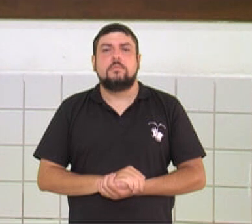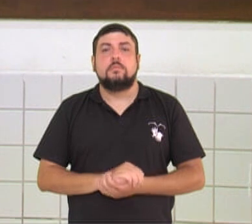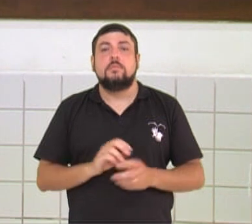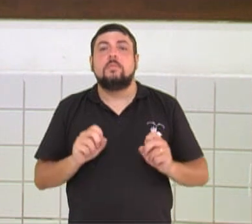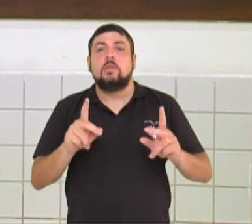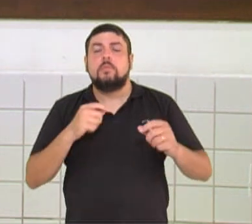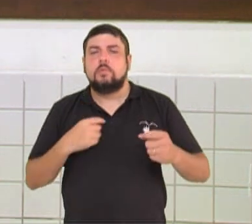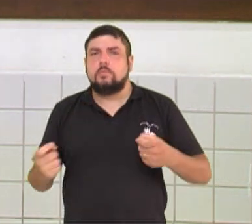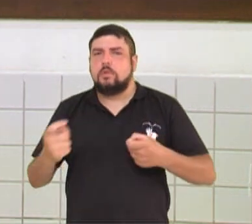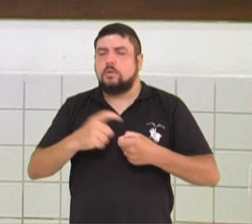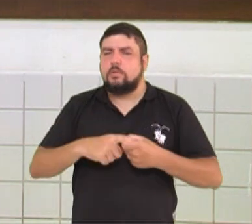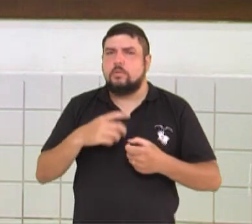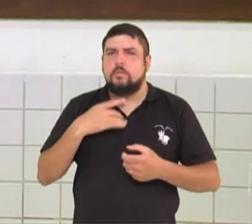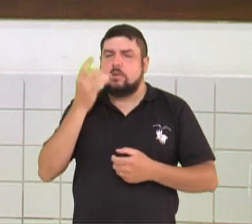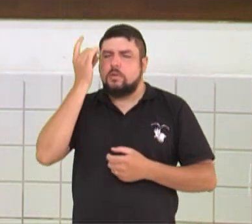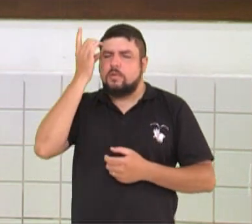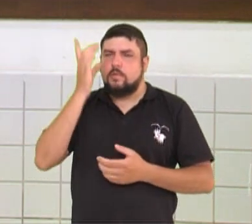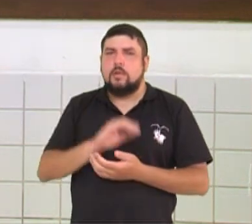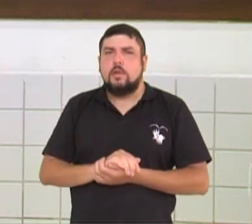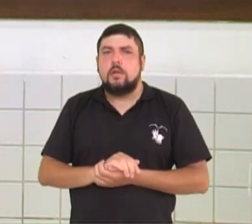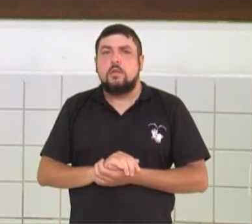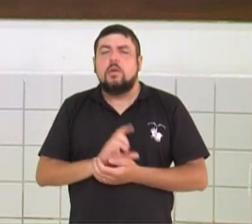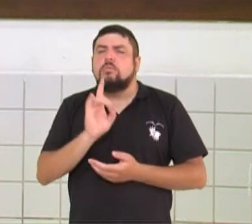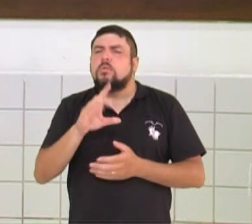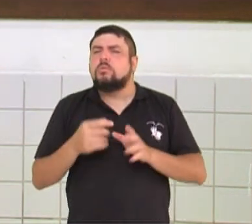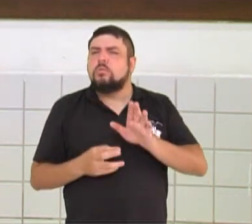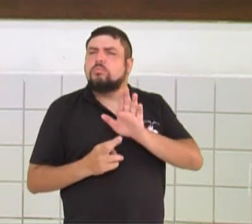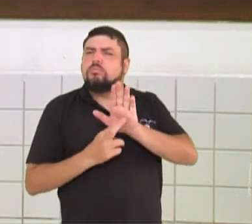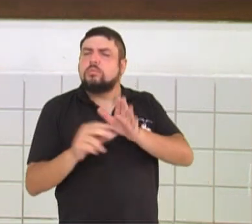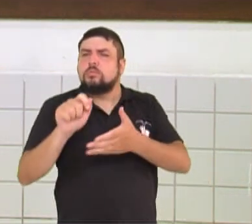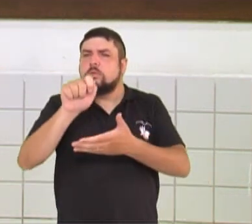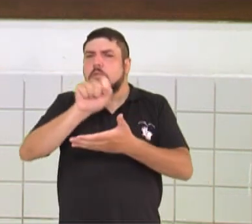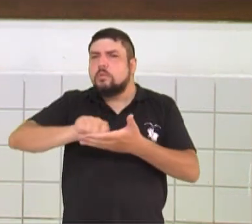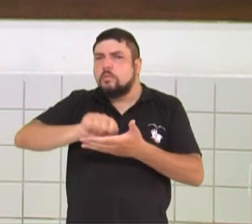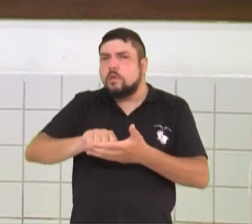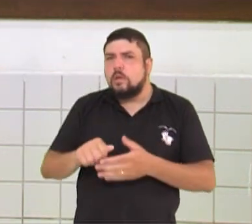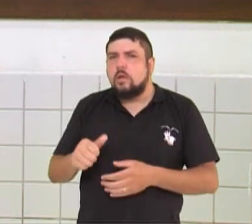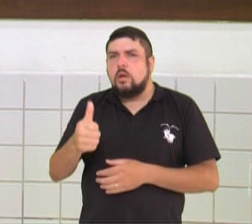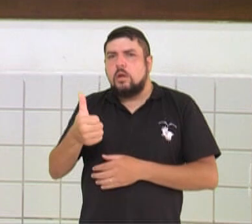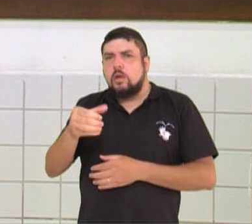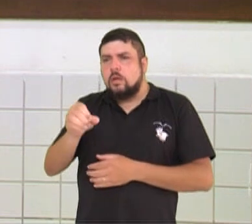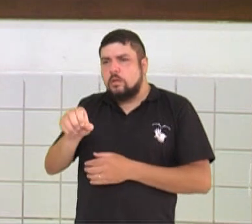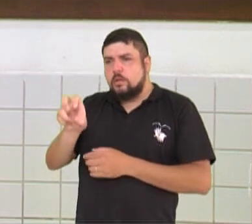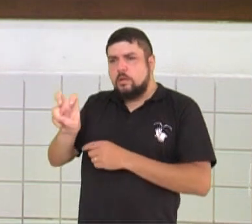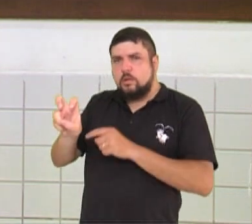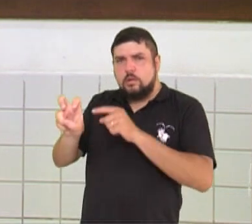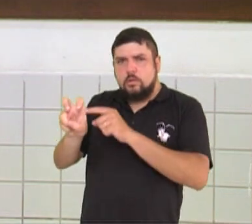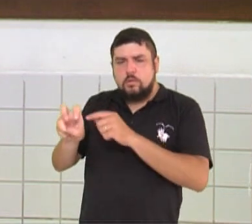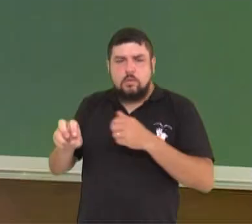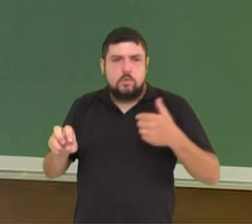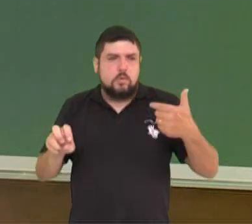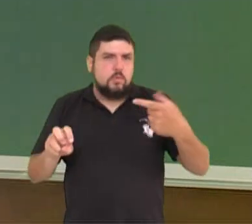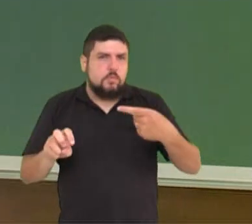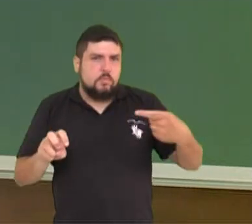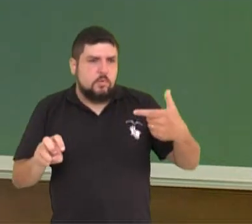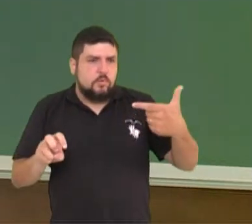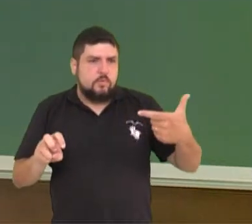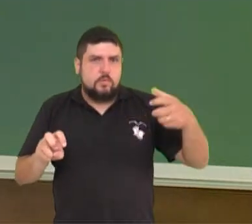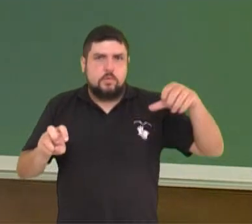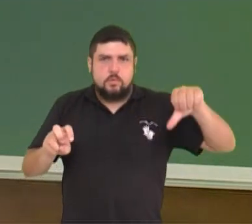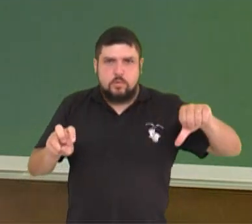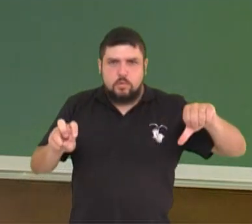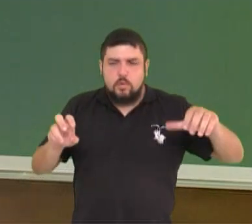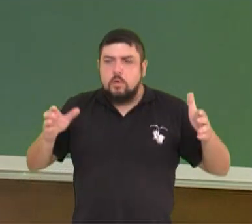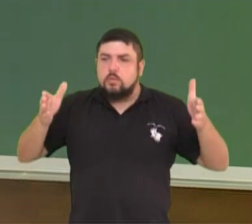Estamos de volta. Facinho, né? Só para representar o intervalo. Então, nosso intervalo ele vai de menos 29 graus Celsius